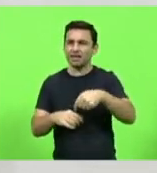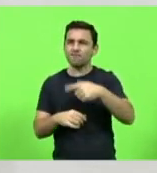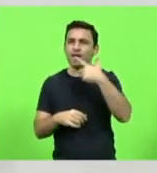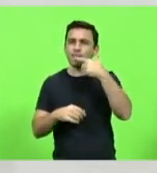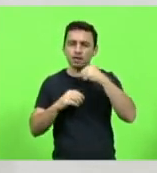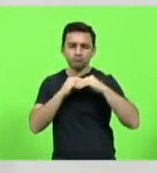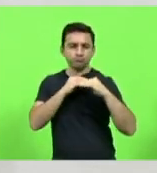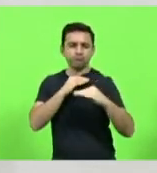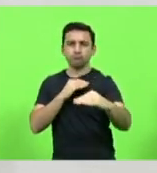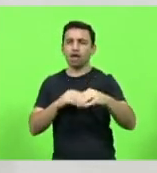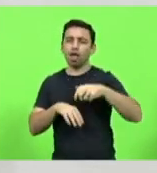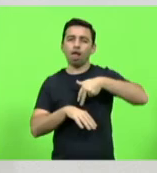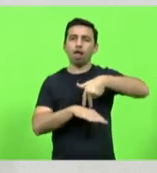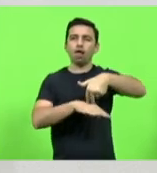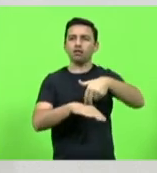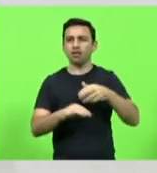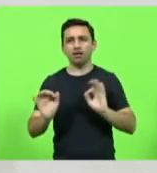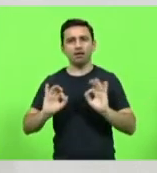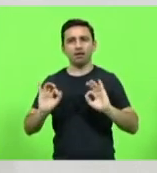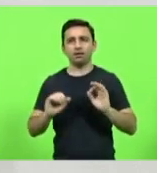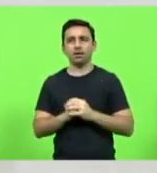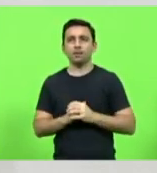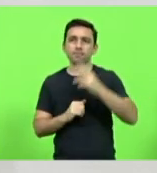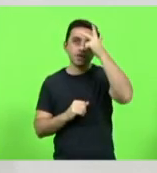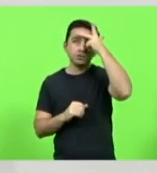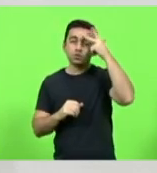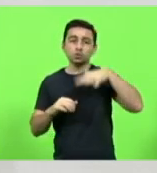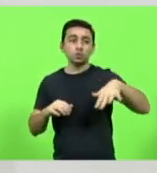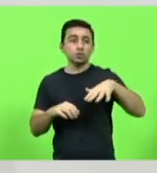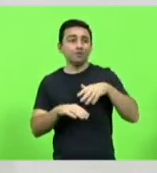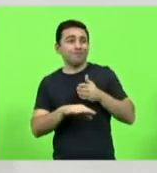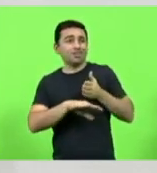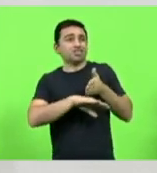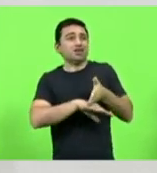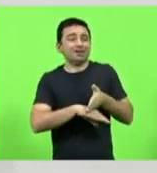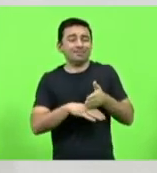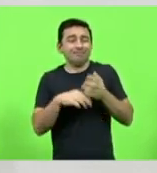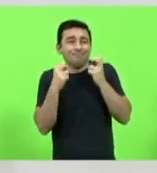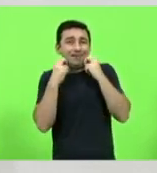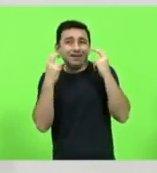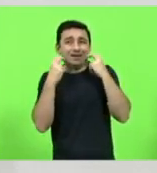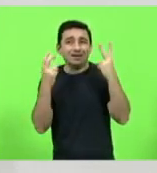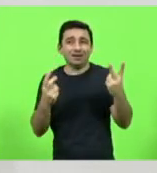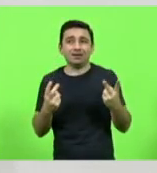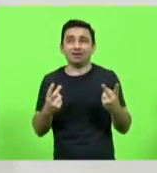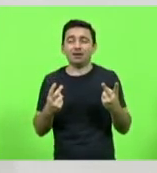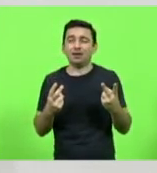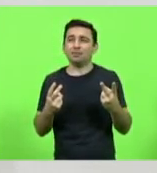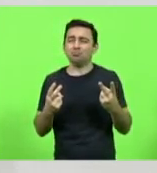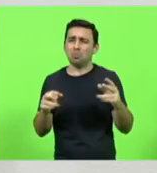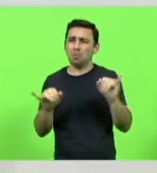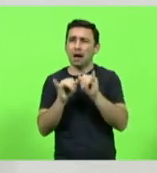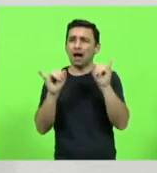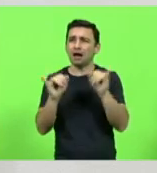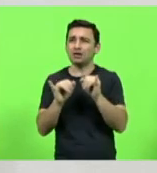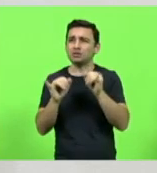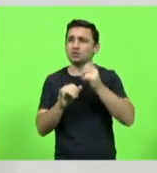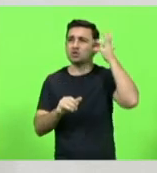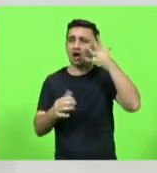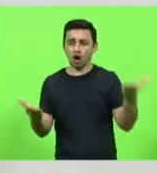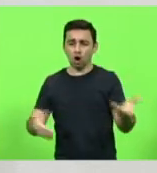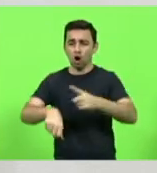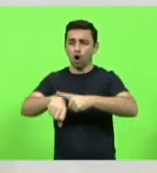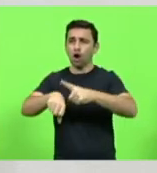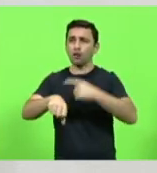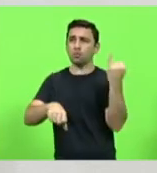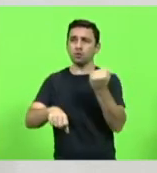é chegar num lugar e é capaz de ter que dar vergonha, de ter que ouvir tanta besteira num horário nobre,